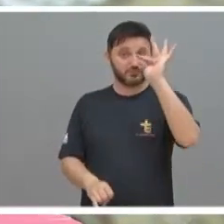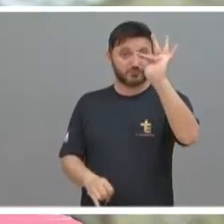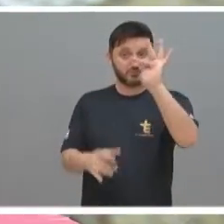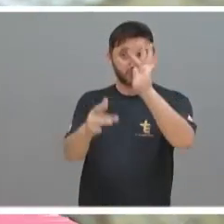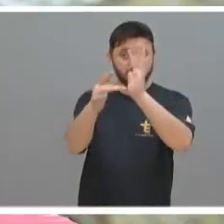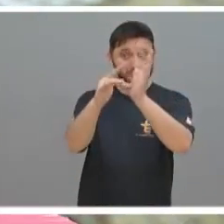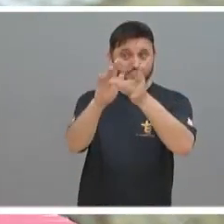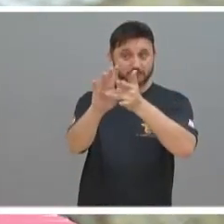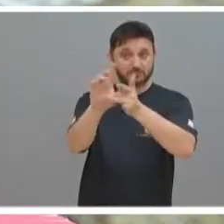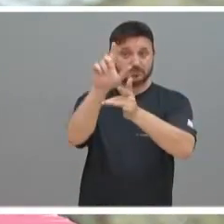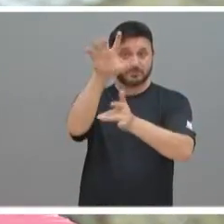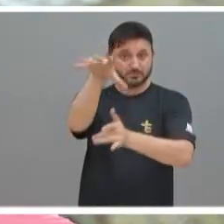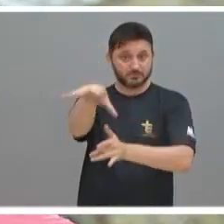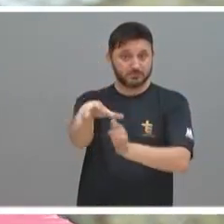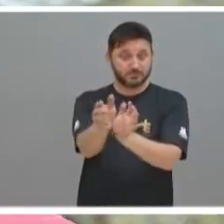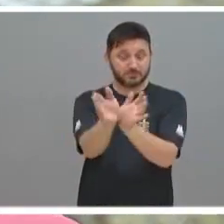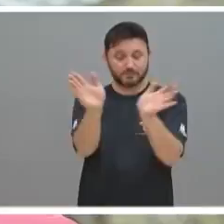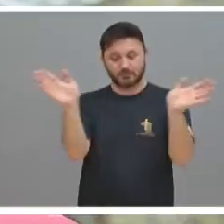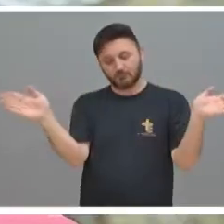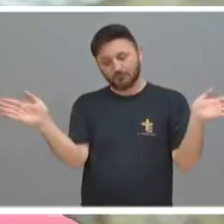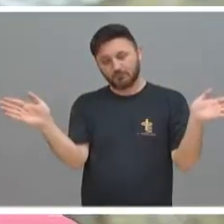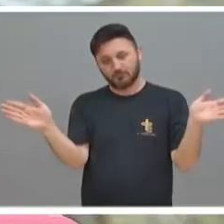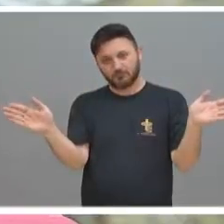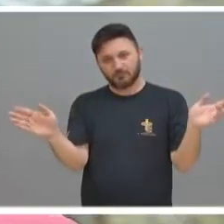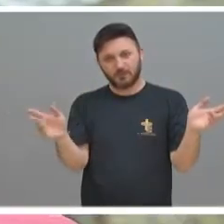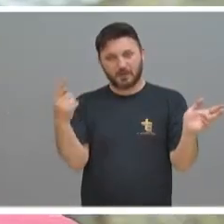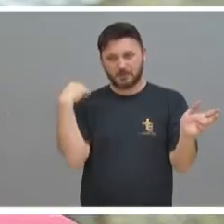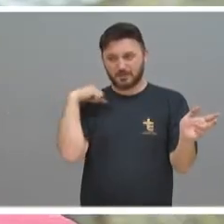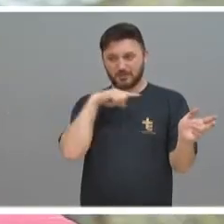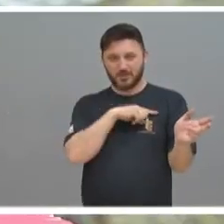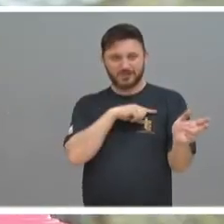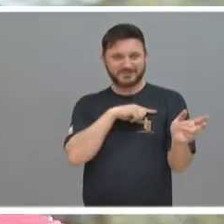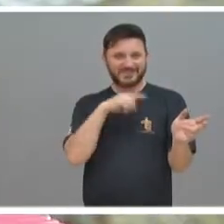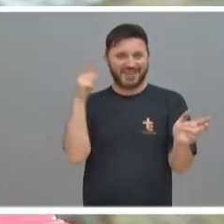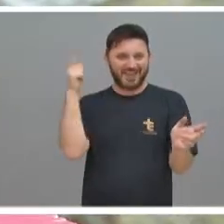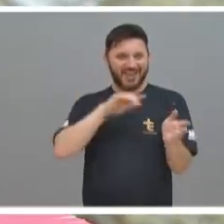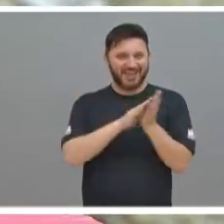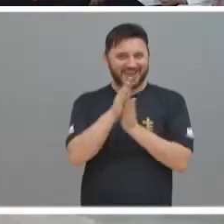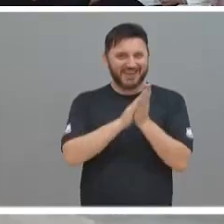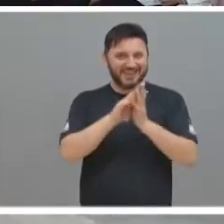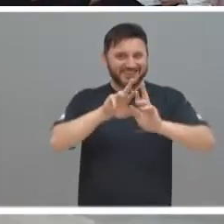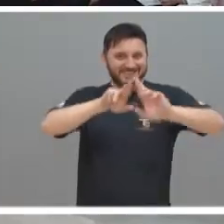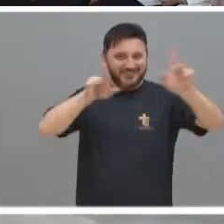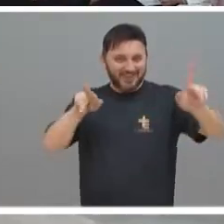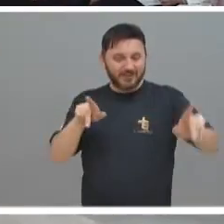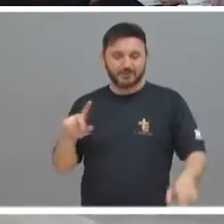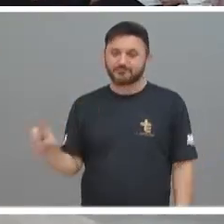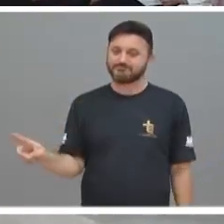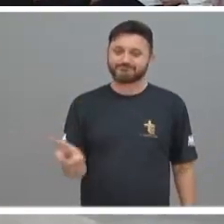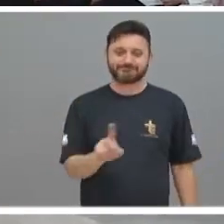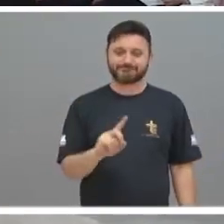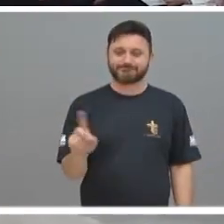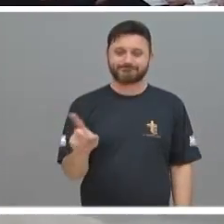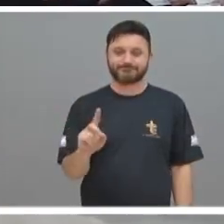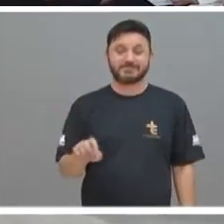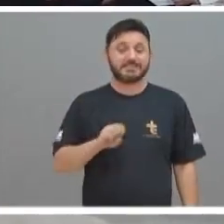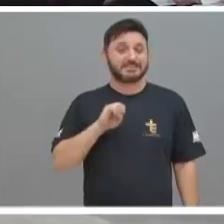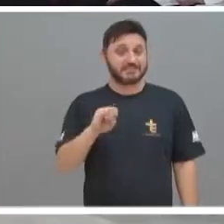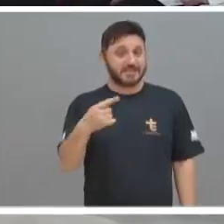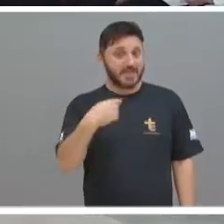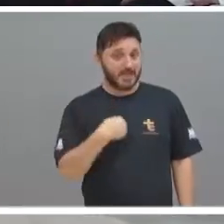foi este, não será diferente para mim e para você. E ele deixou claro: se eu e